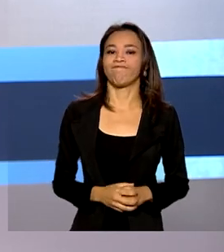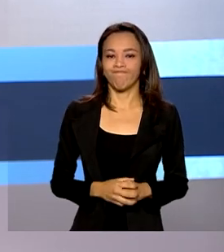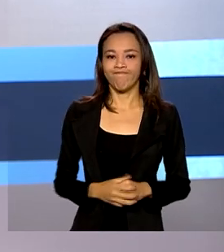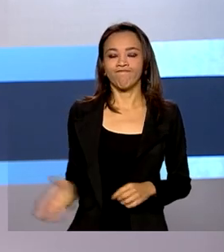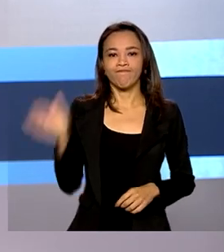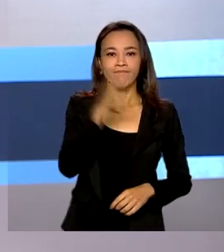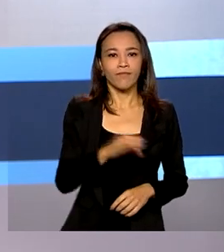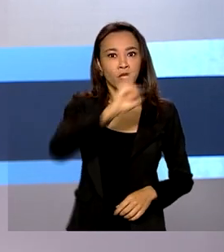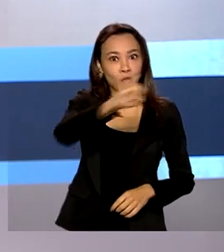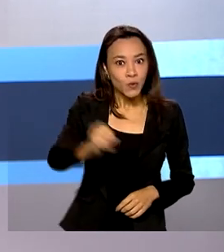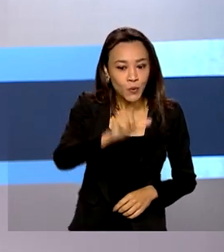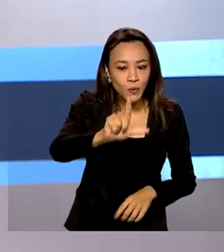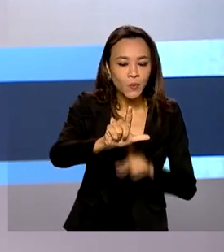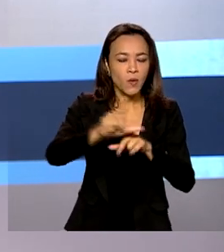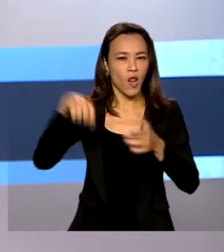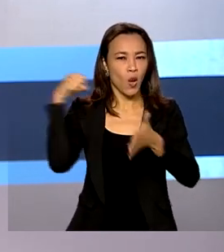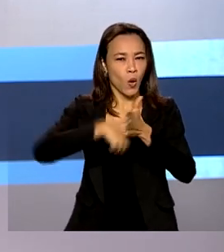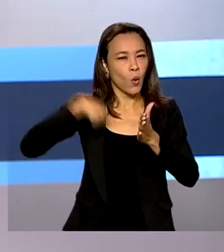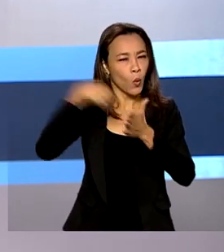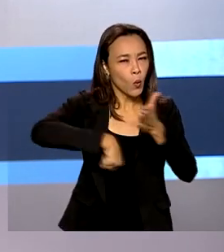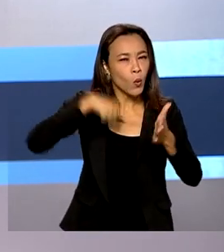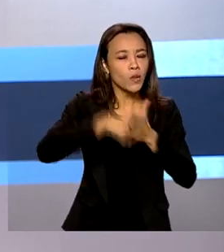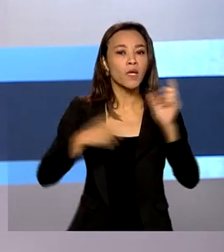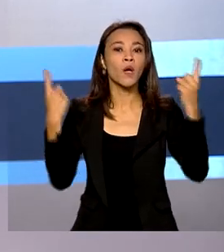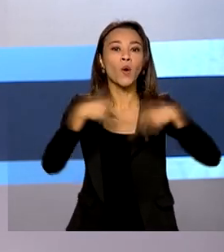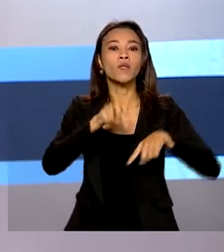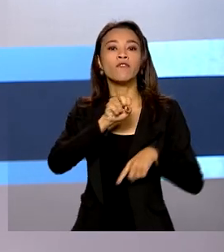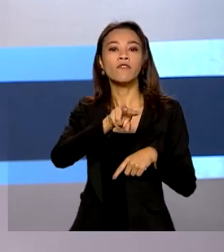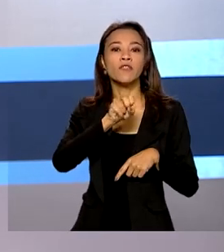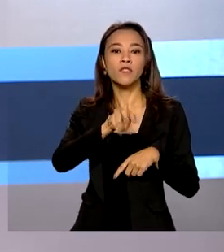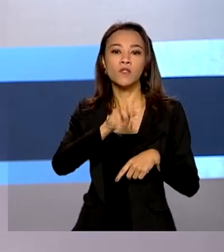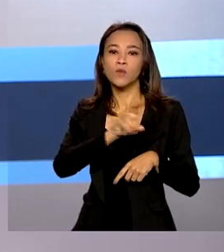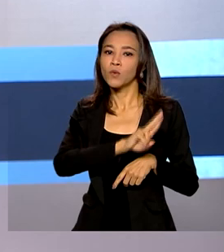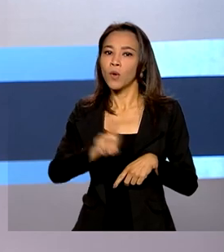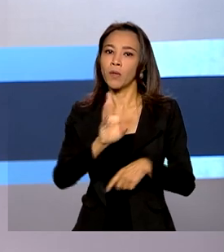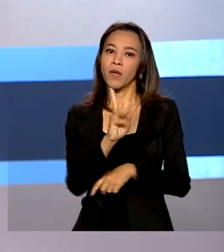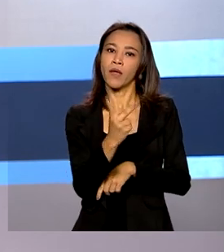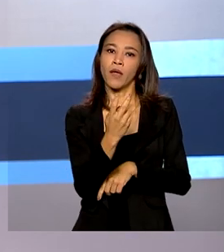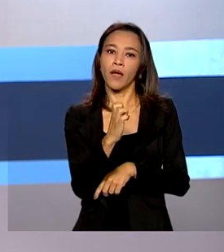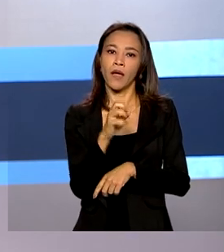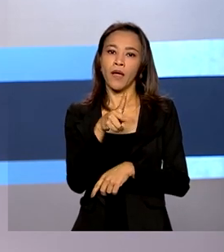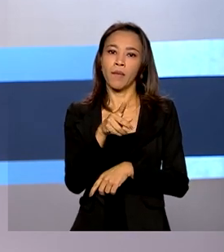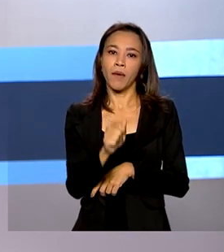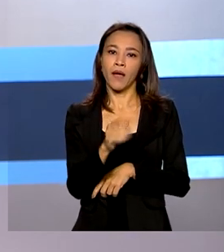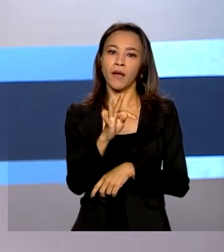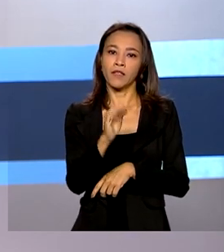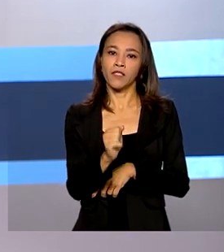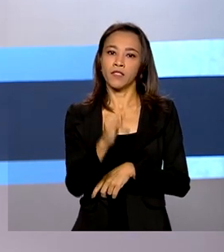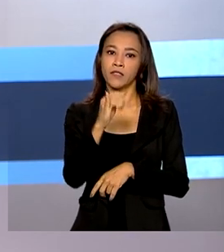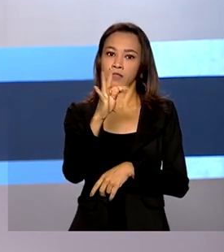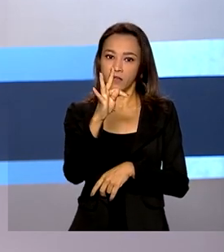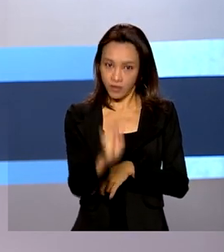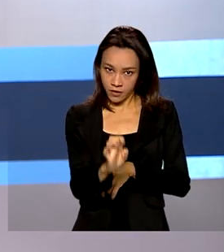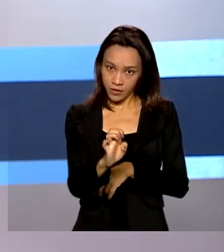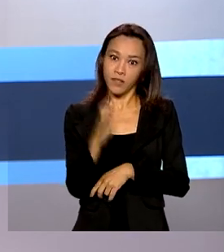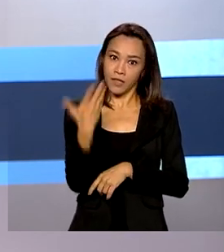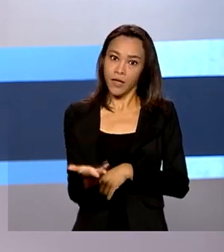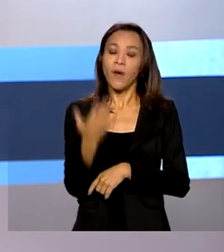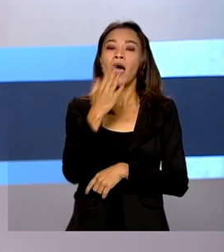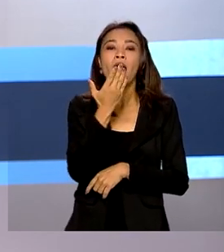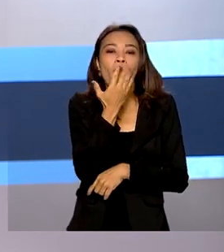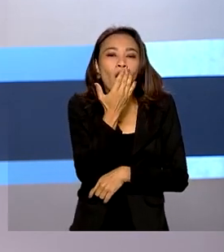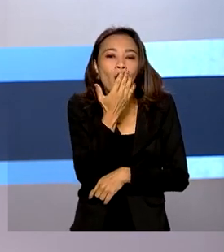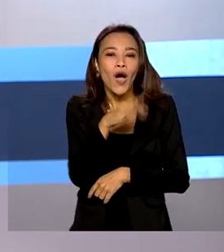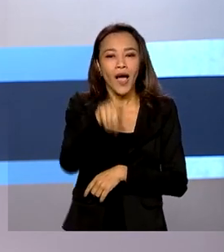em julho é o mês de luta contra as hepatites virais e para ressaltar a campanha Nacional de combate à doença a cor